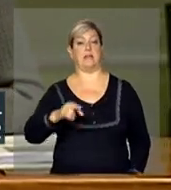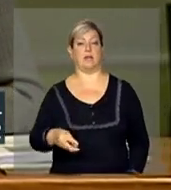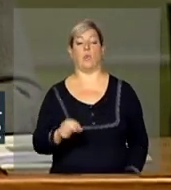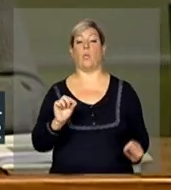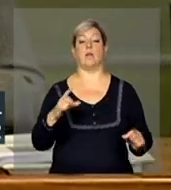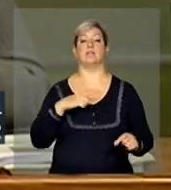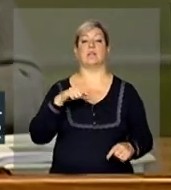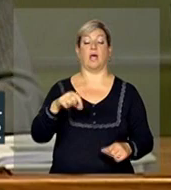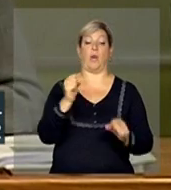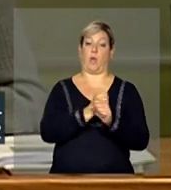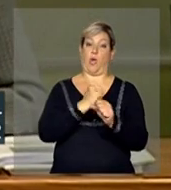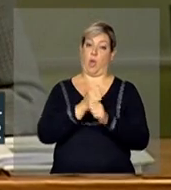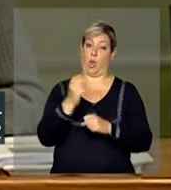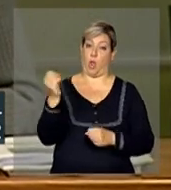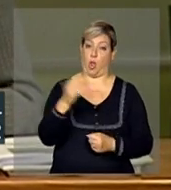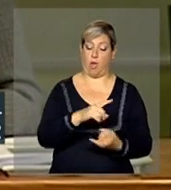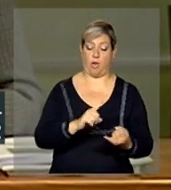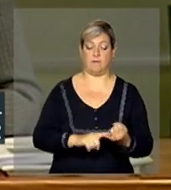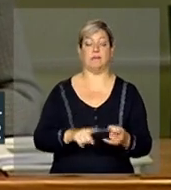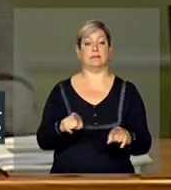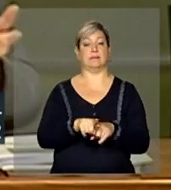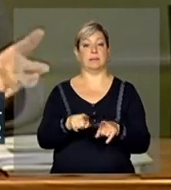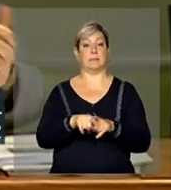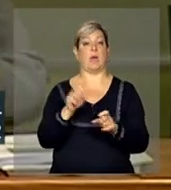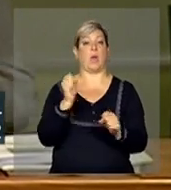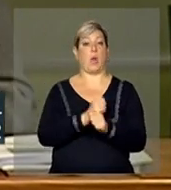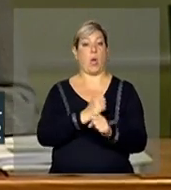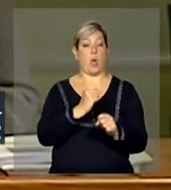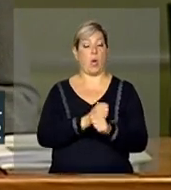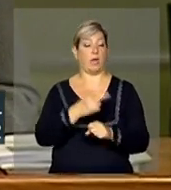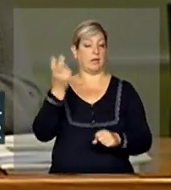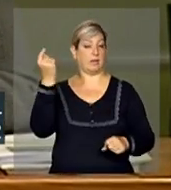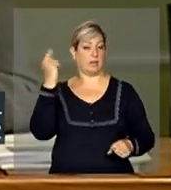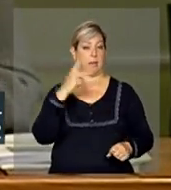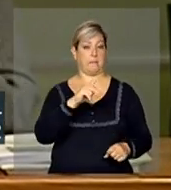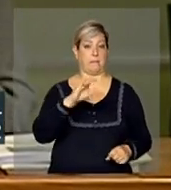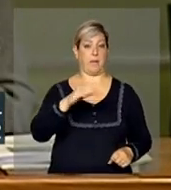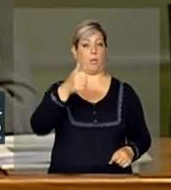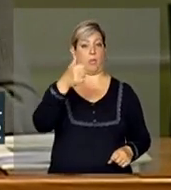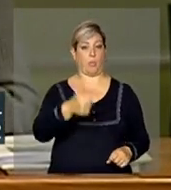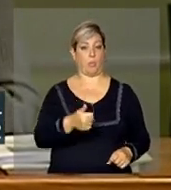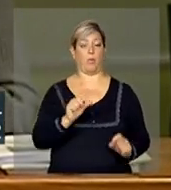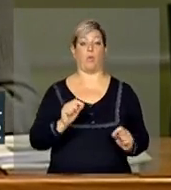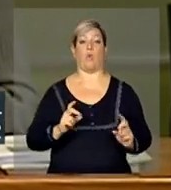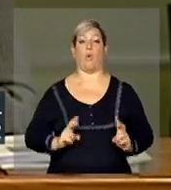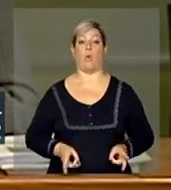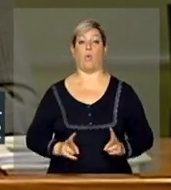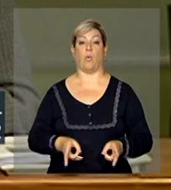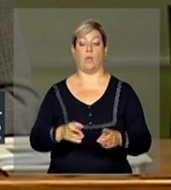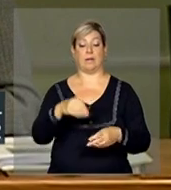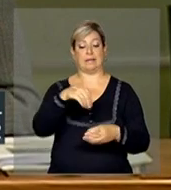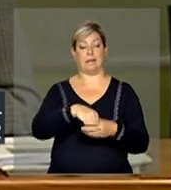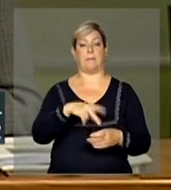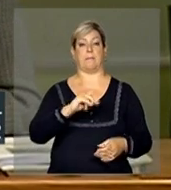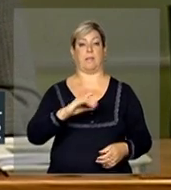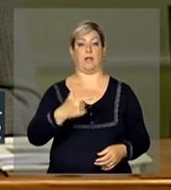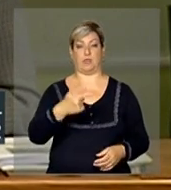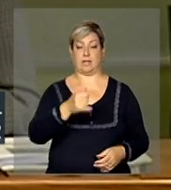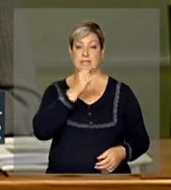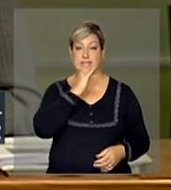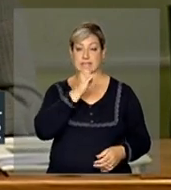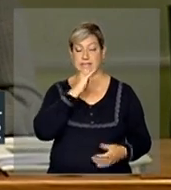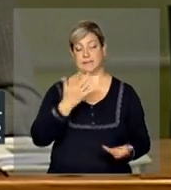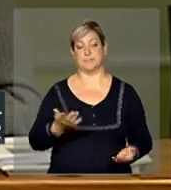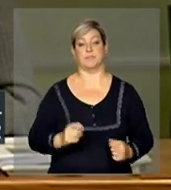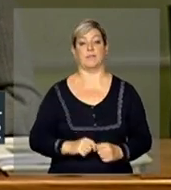nele? As obras novas e as obras que eram do PAC 1 e que continuaram no PAC 2. Então, por exemplo, no